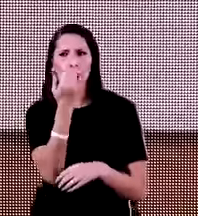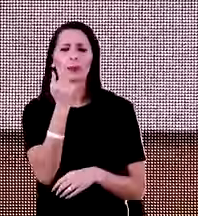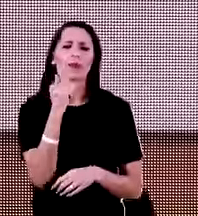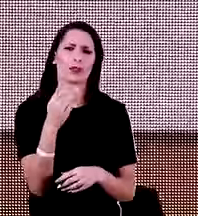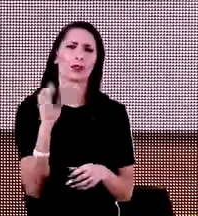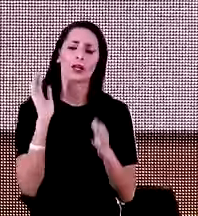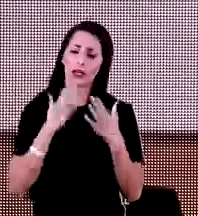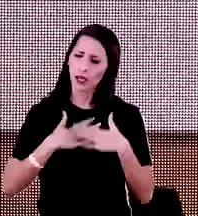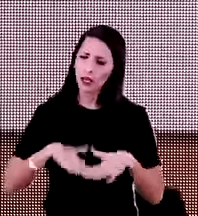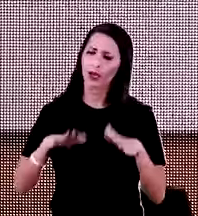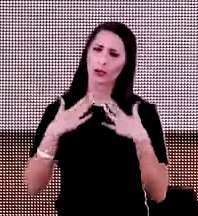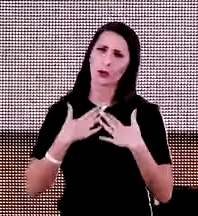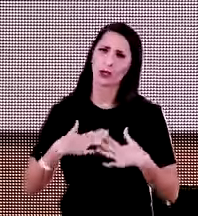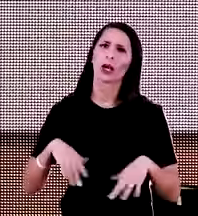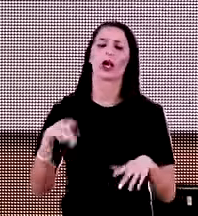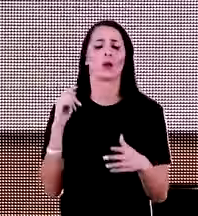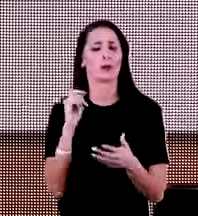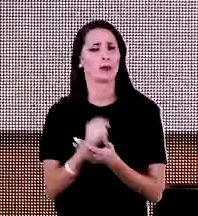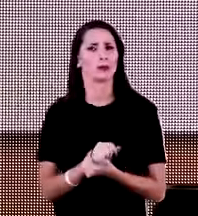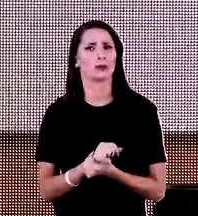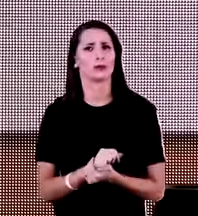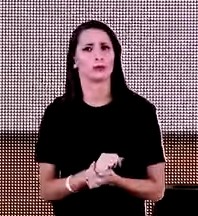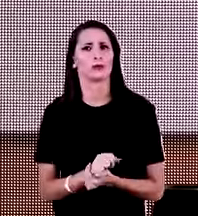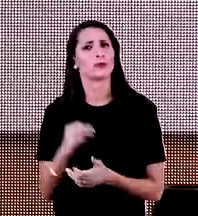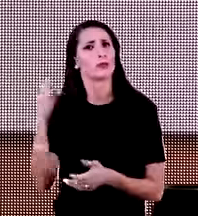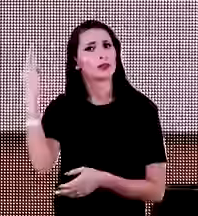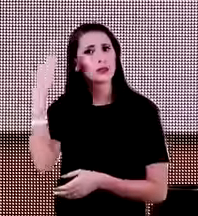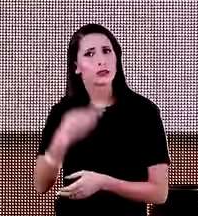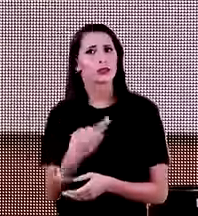gente. Fica calmo que vai dar tudo certo.